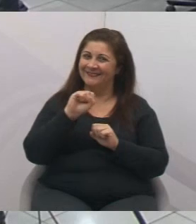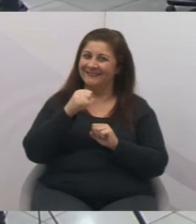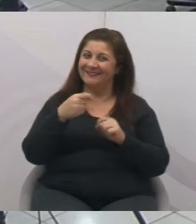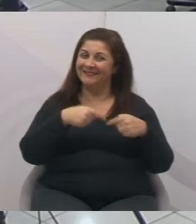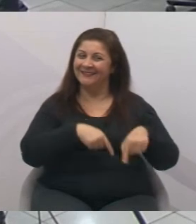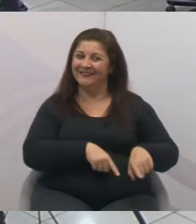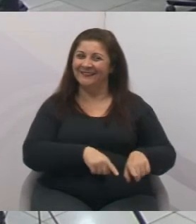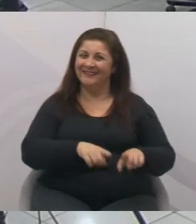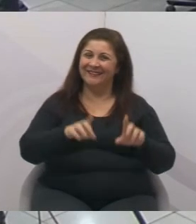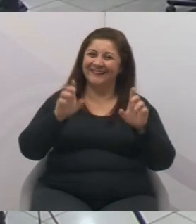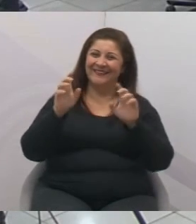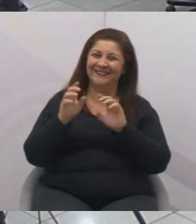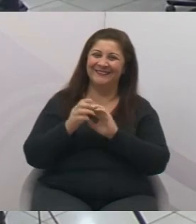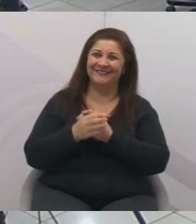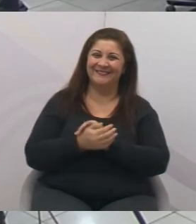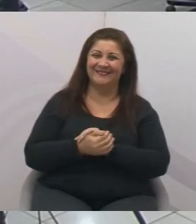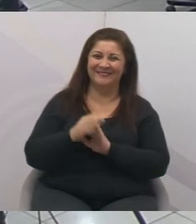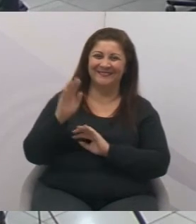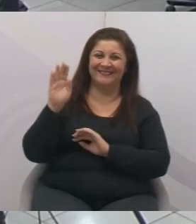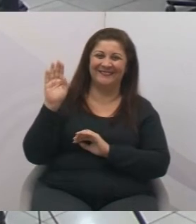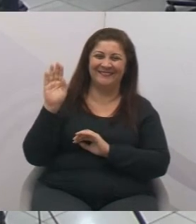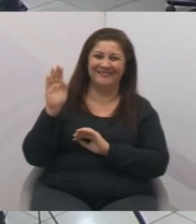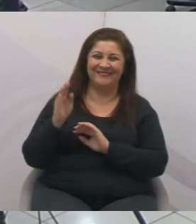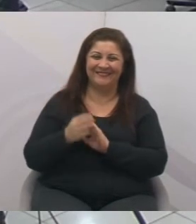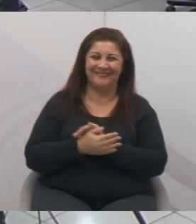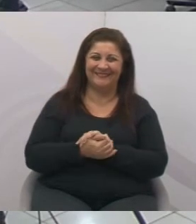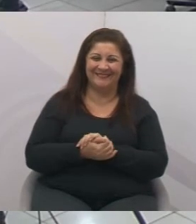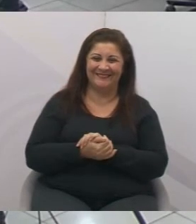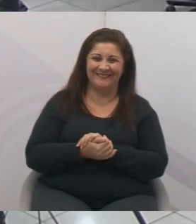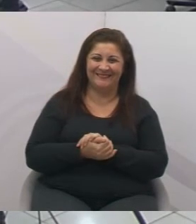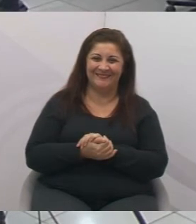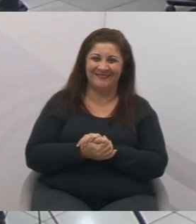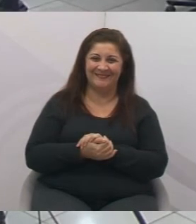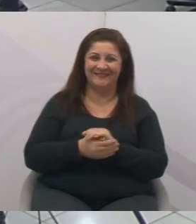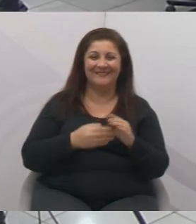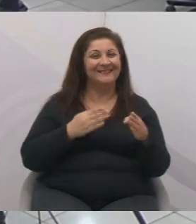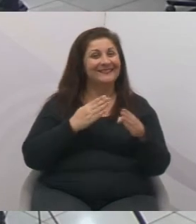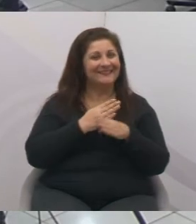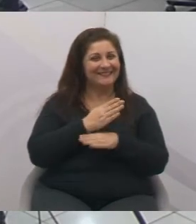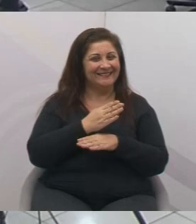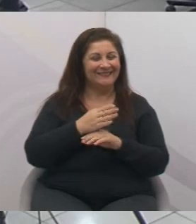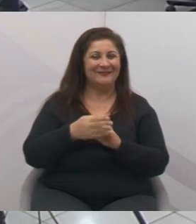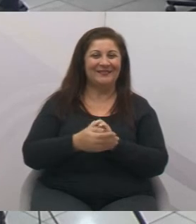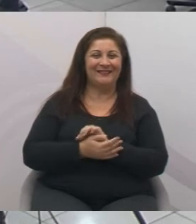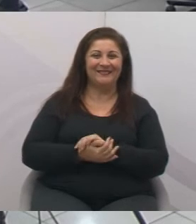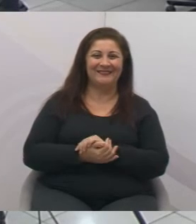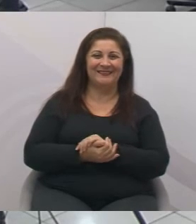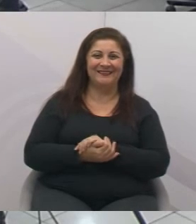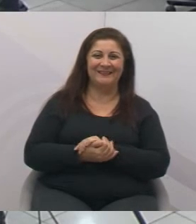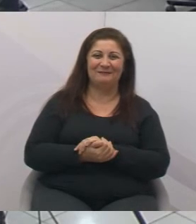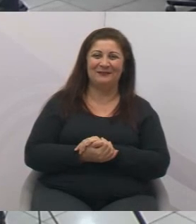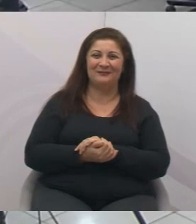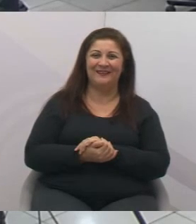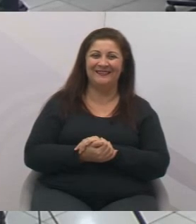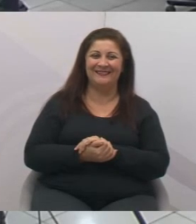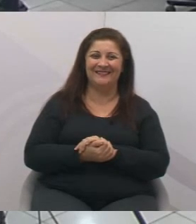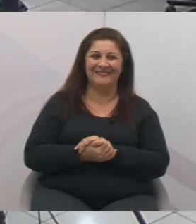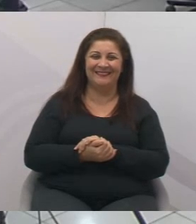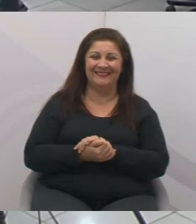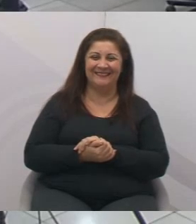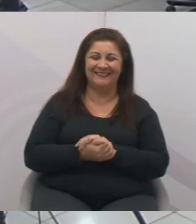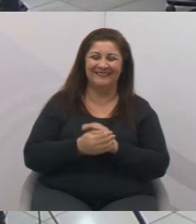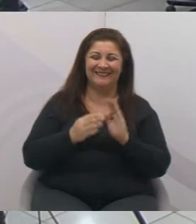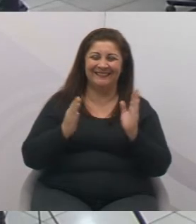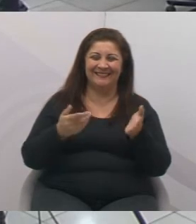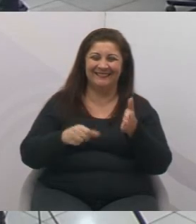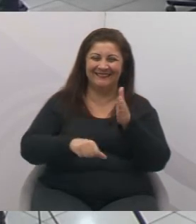Os que forem contrários, por favor, se manifestem levantando os braços. Emenda número 5 aprovada. Agora peço ao primeiro